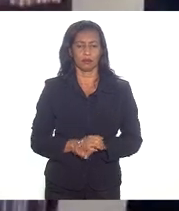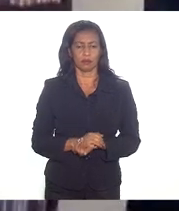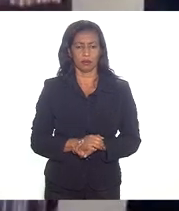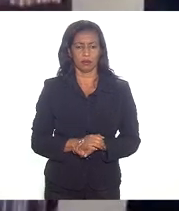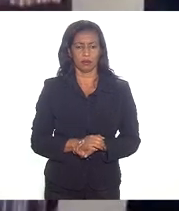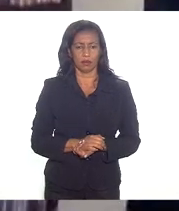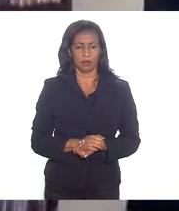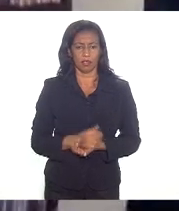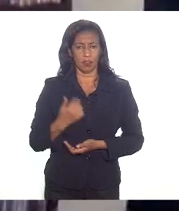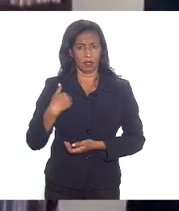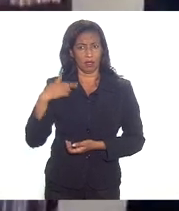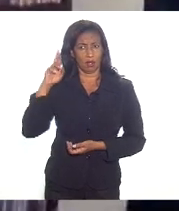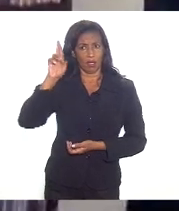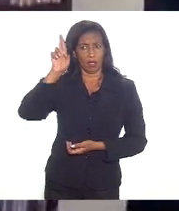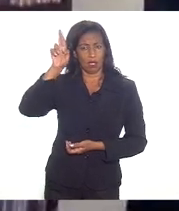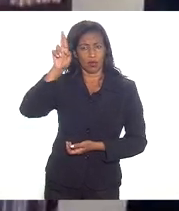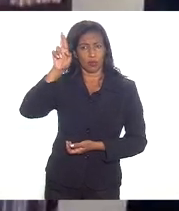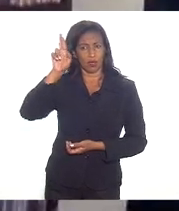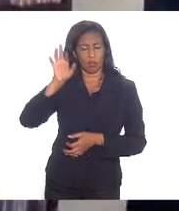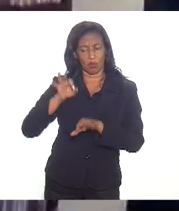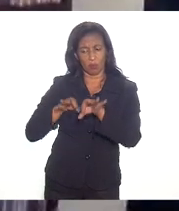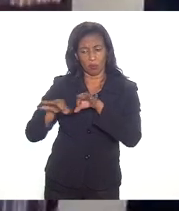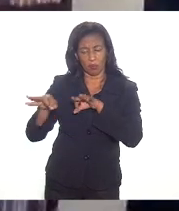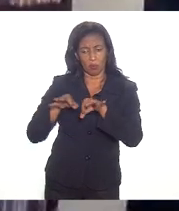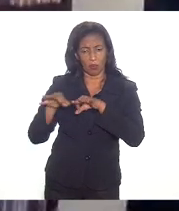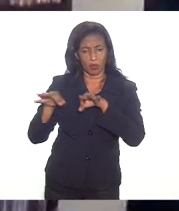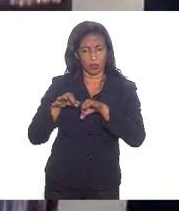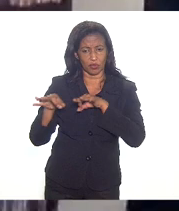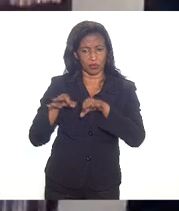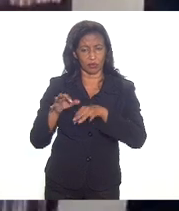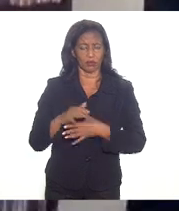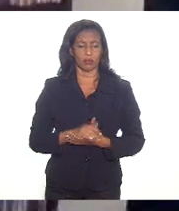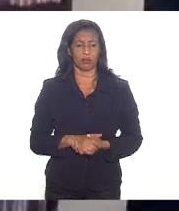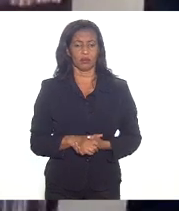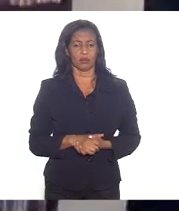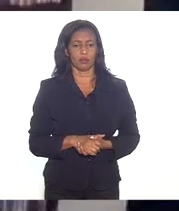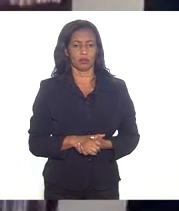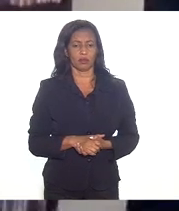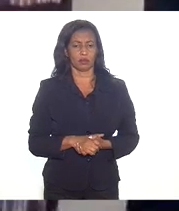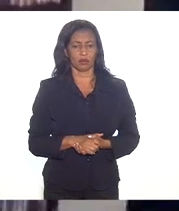Eu era responsável pelo planejamento estratégico.